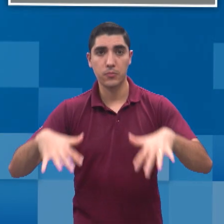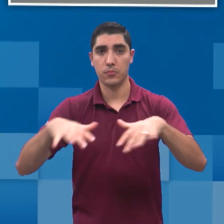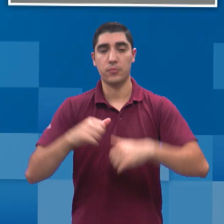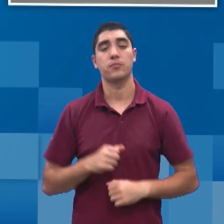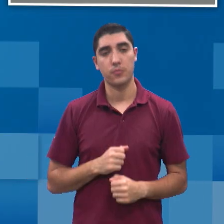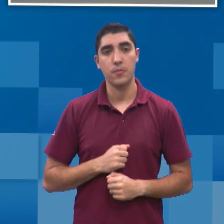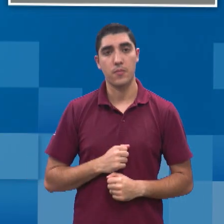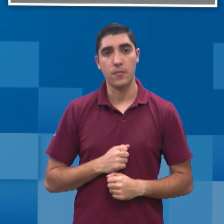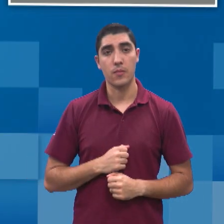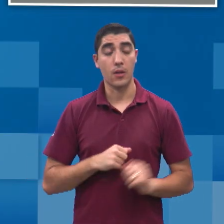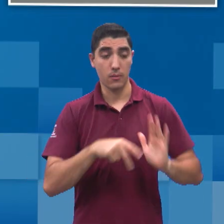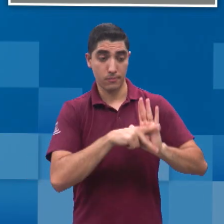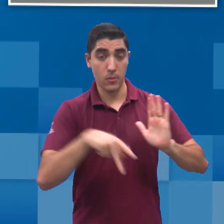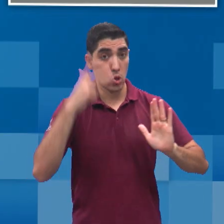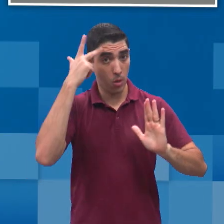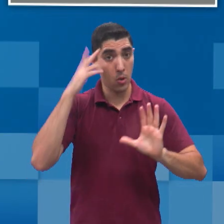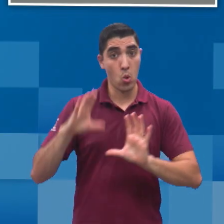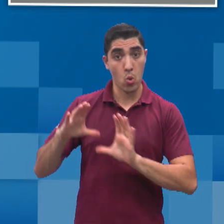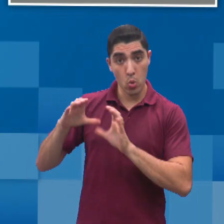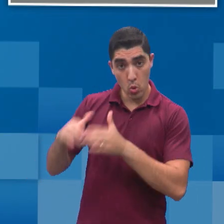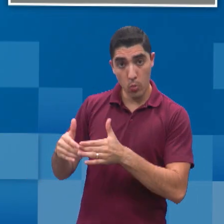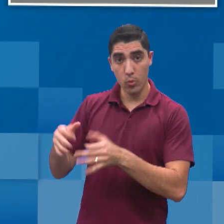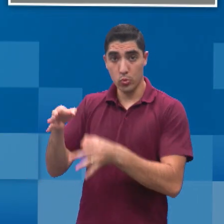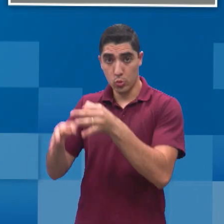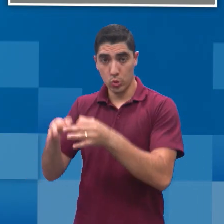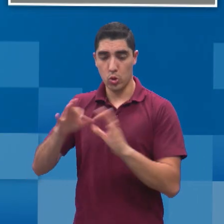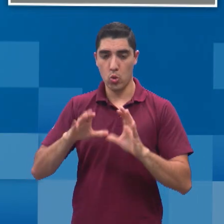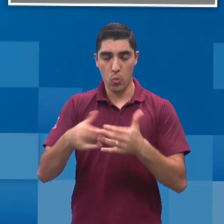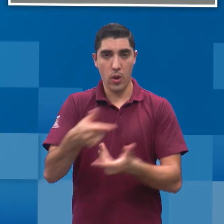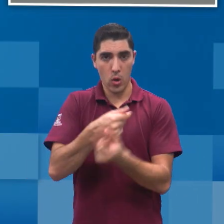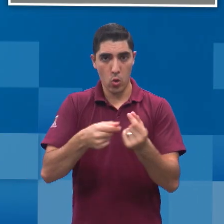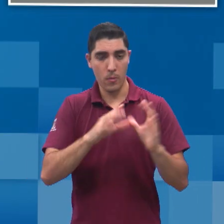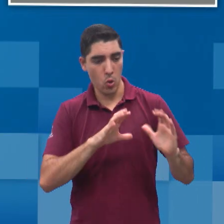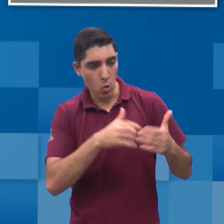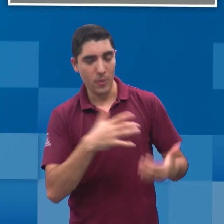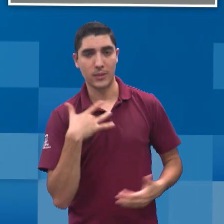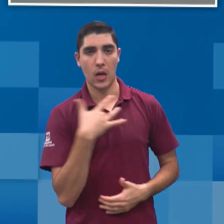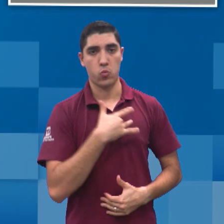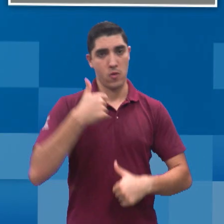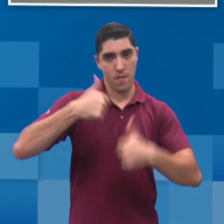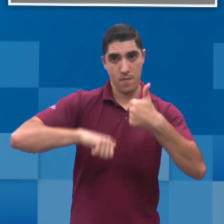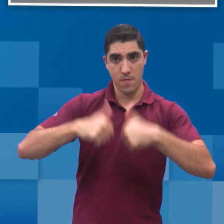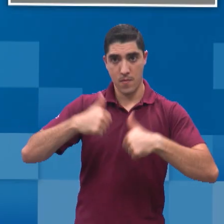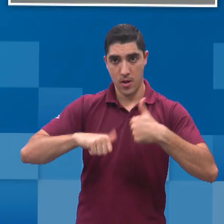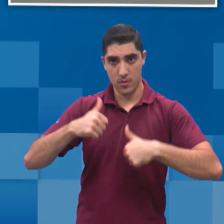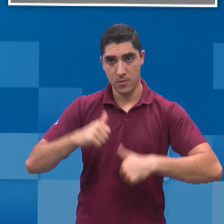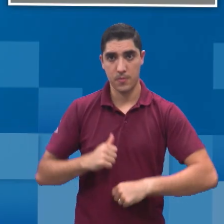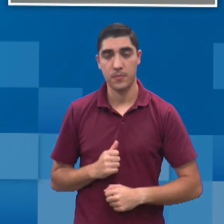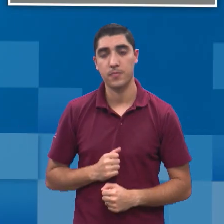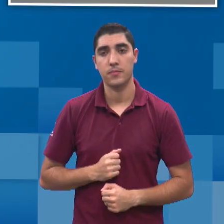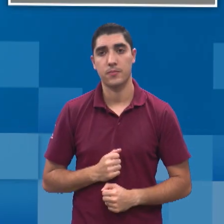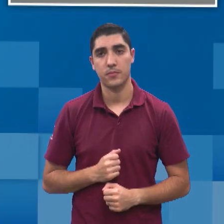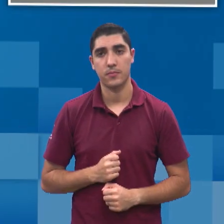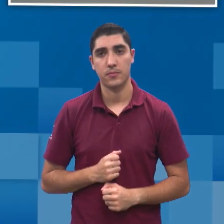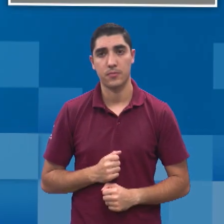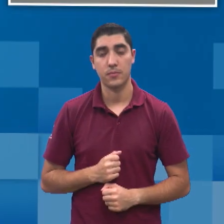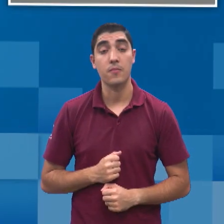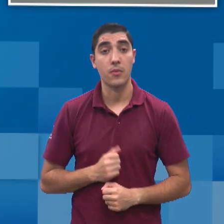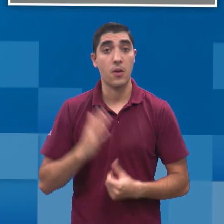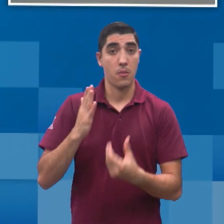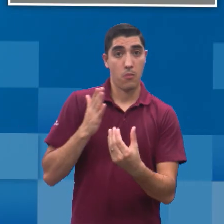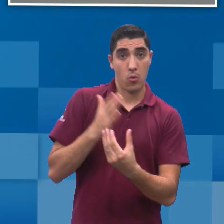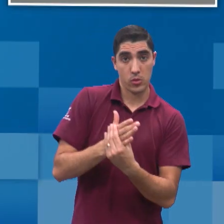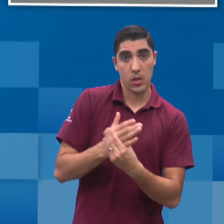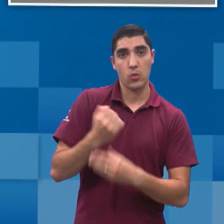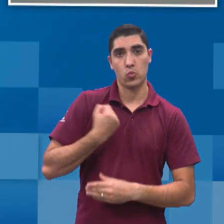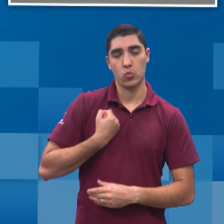providências. Rito ordinário, Comissões de Justiça, Economia e Saúde. Processo número